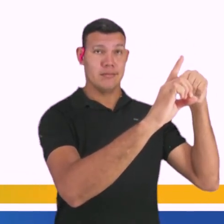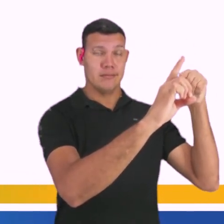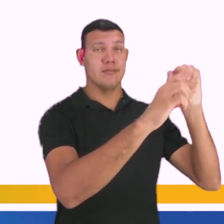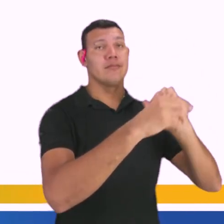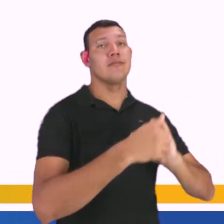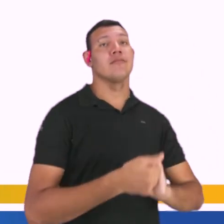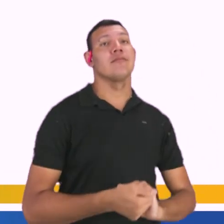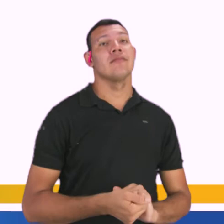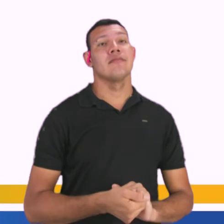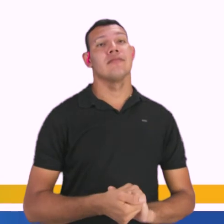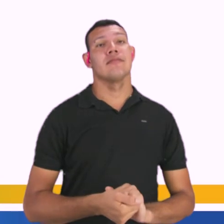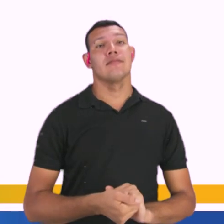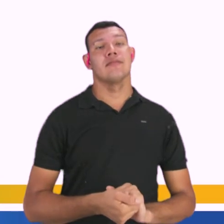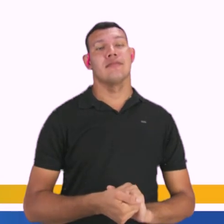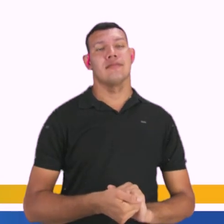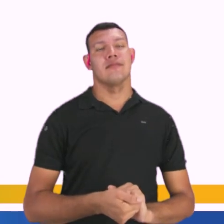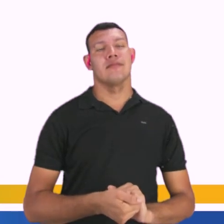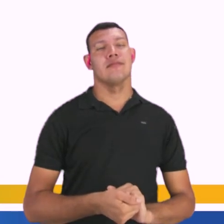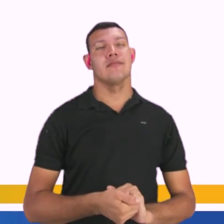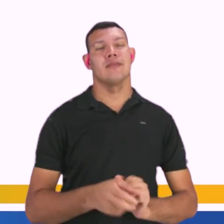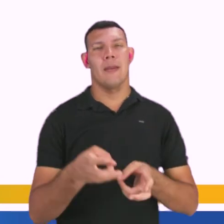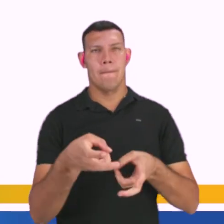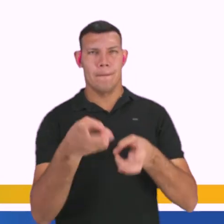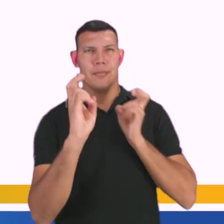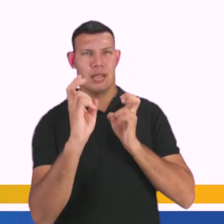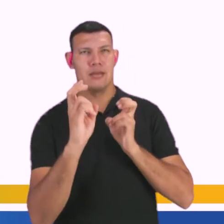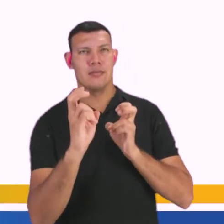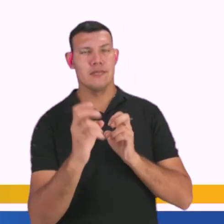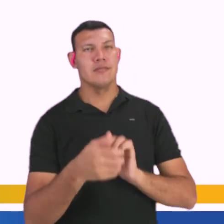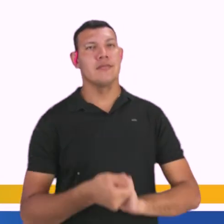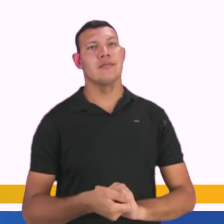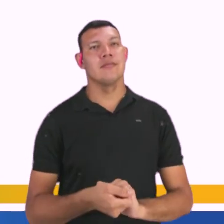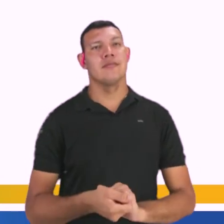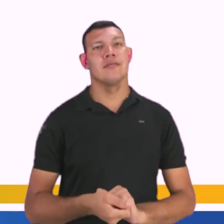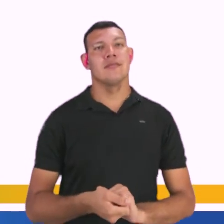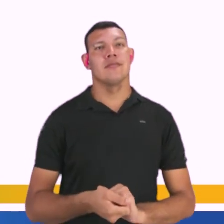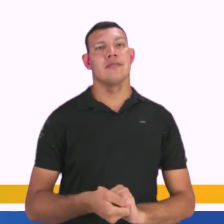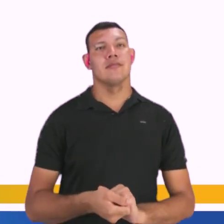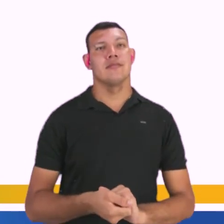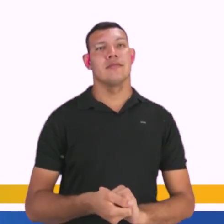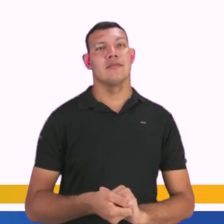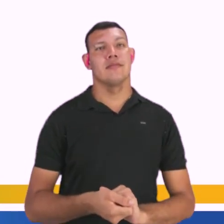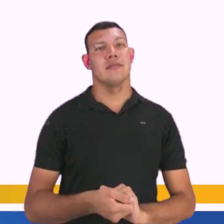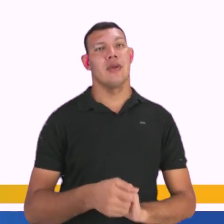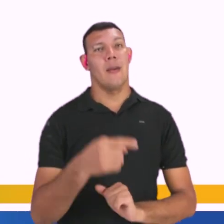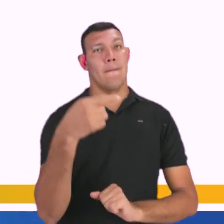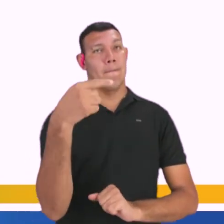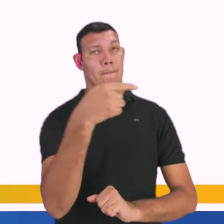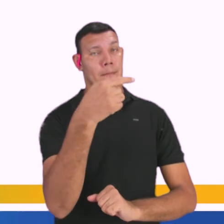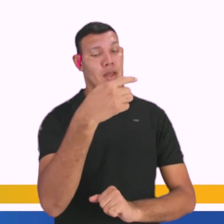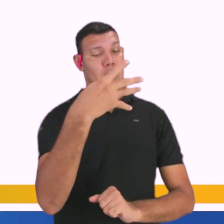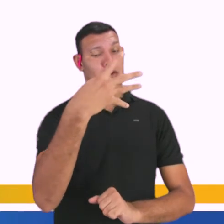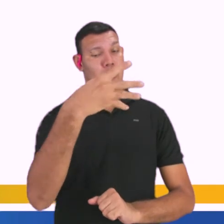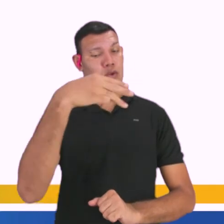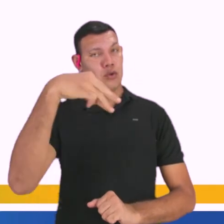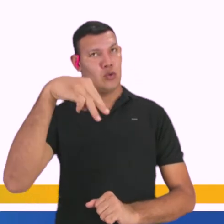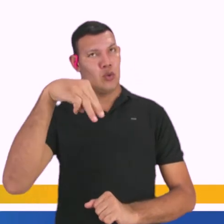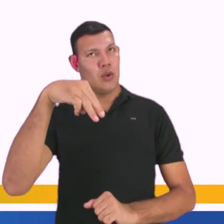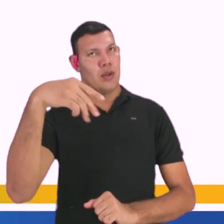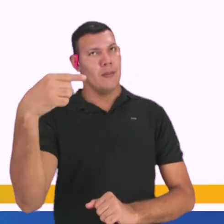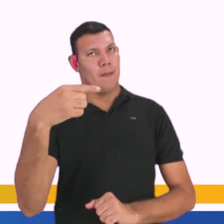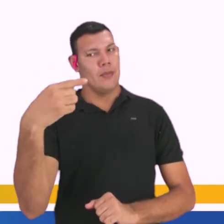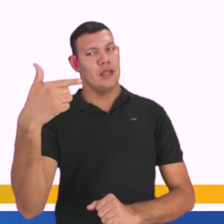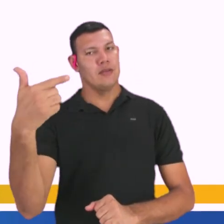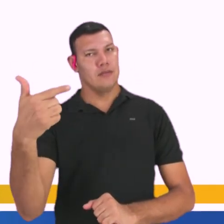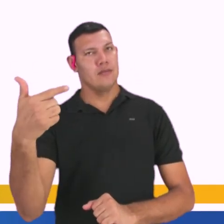primeira no primeiro determinante que nós resolvemos percebo que ele tem A nomenclatura de -4 m -2 eu